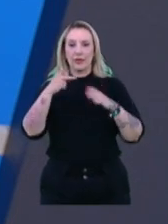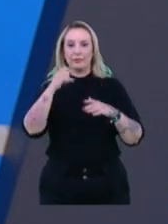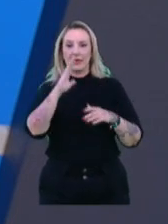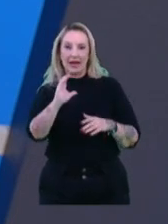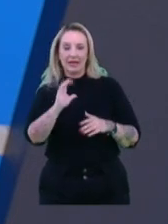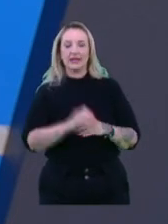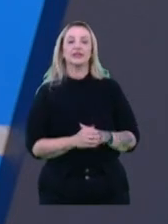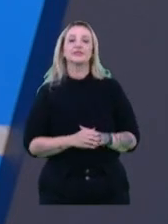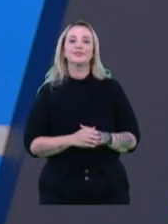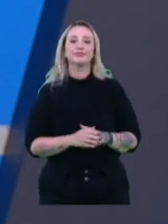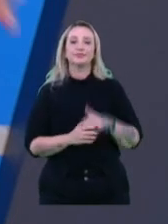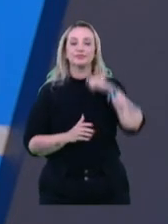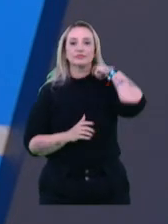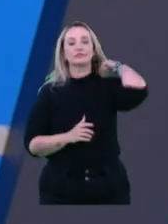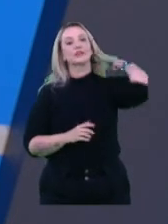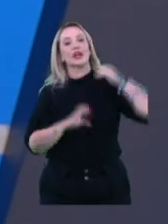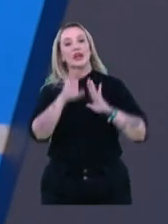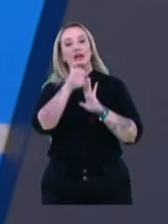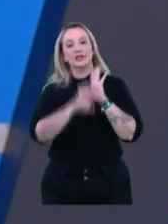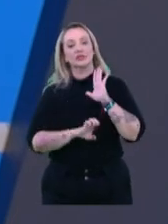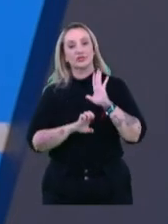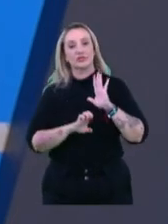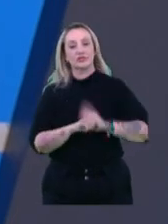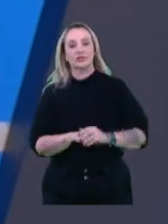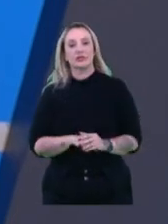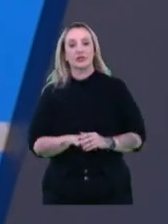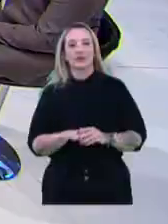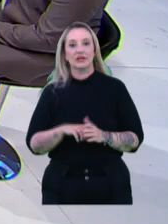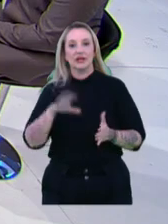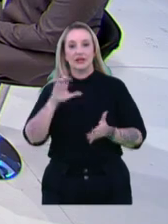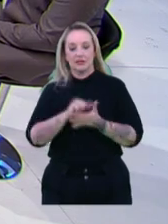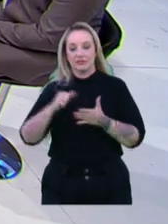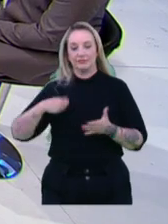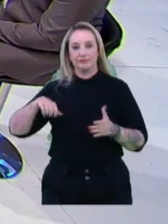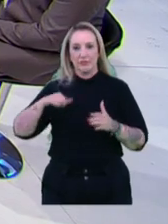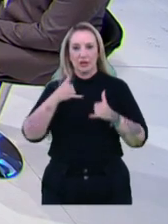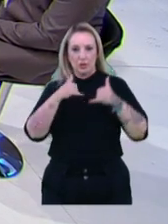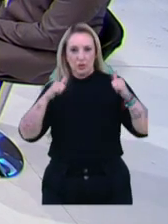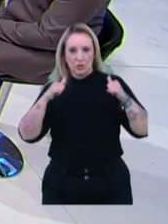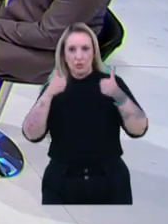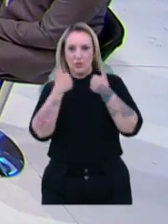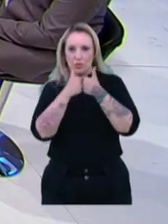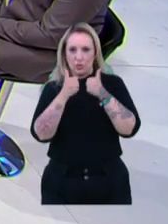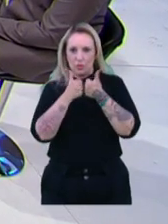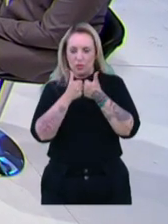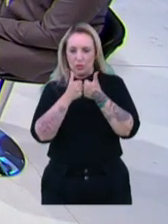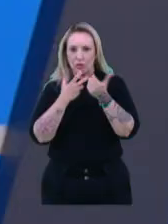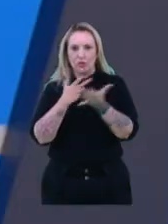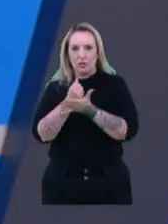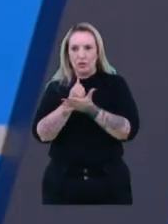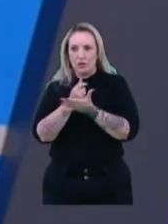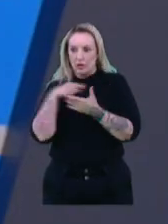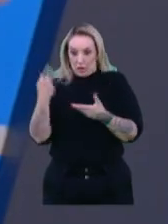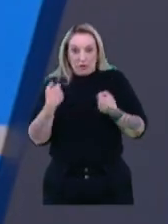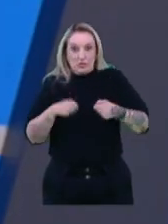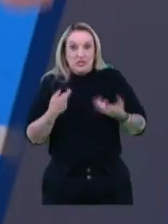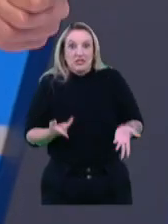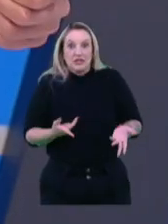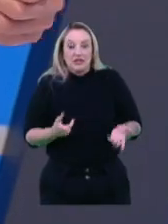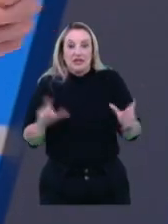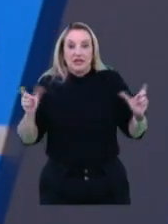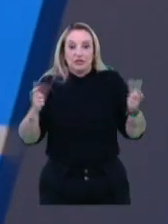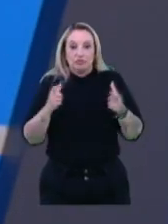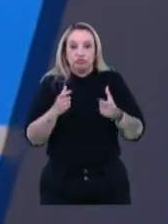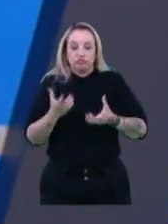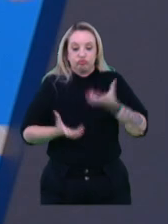PAC uma um edital paraas cidades comprarem ônibus elétrico Poxa nó precisamos é o que nós estávamos falando